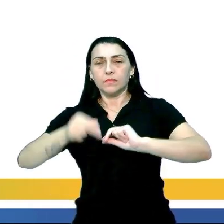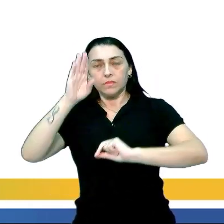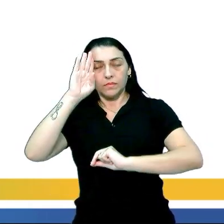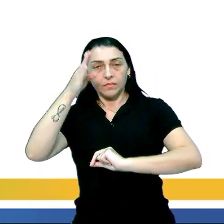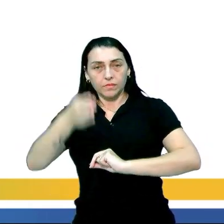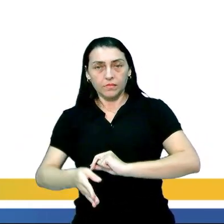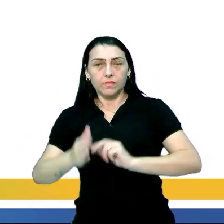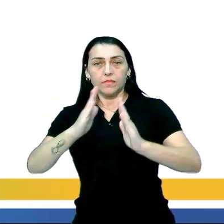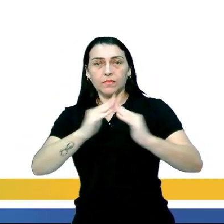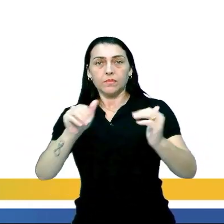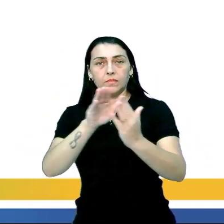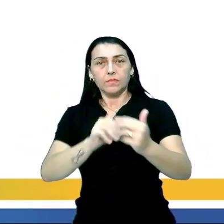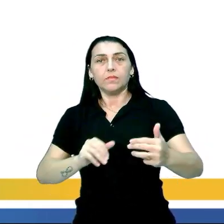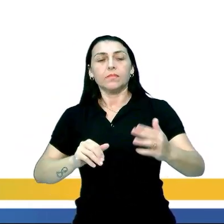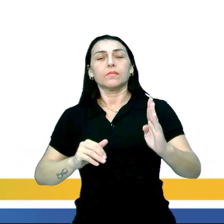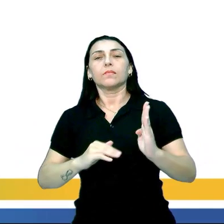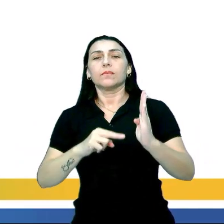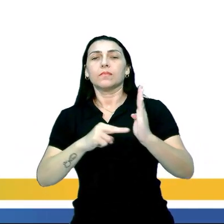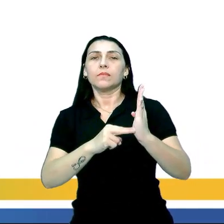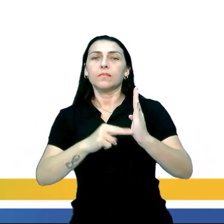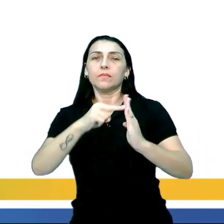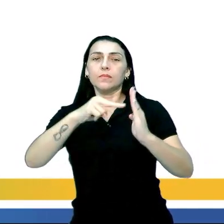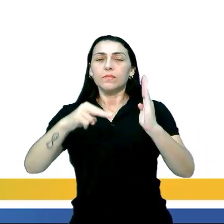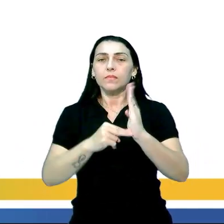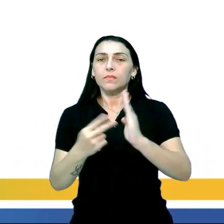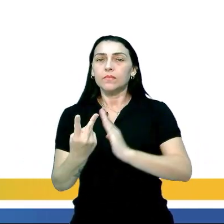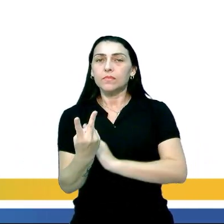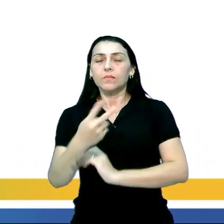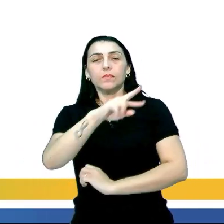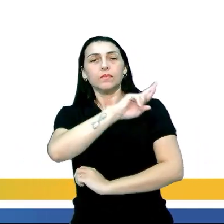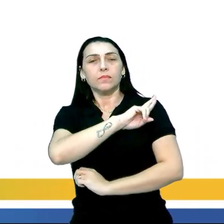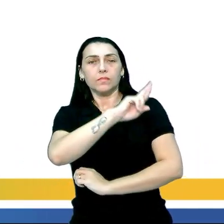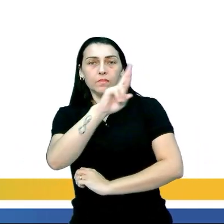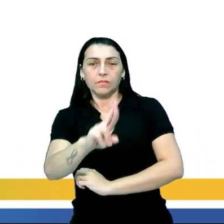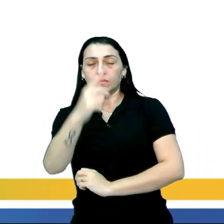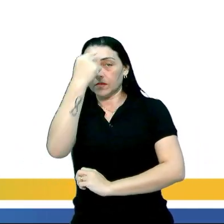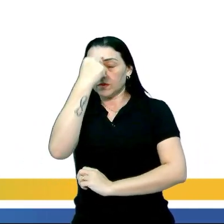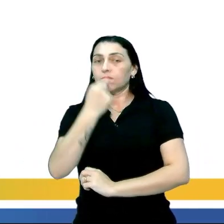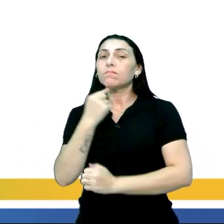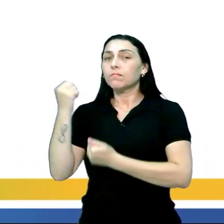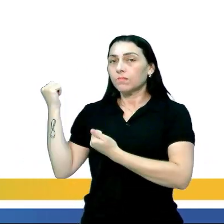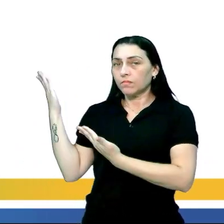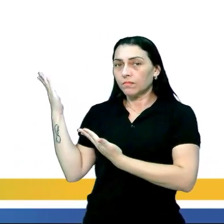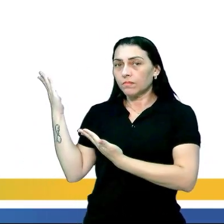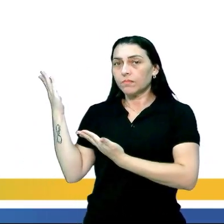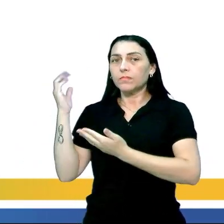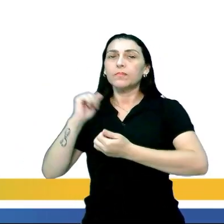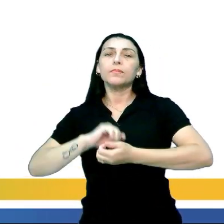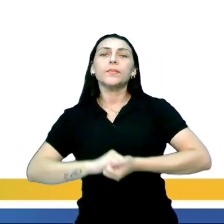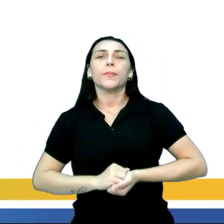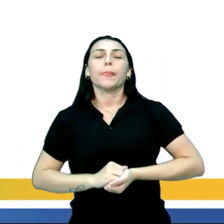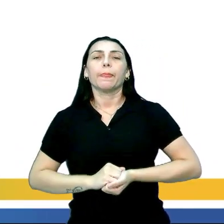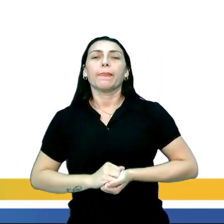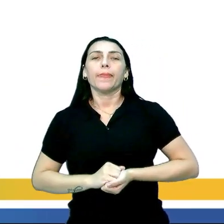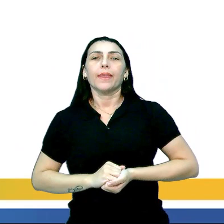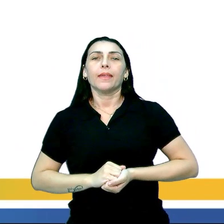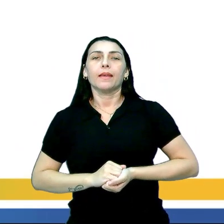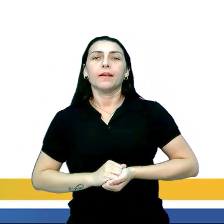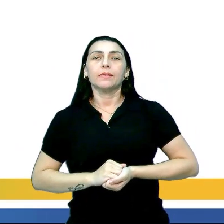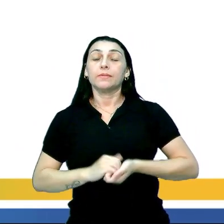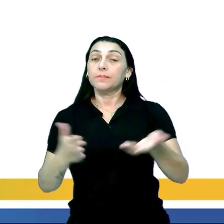principais, pirâmide e prisma, os dois representados na imagem, tá bom? Vamos